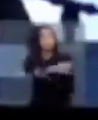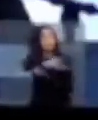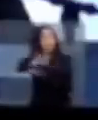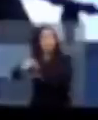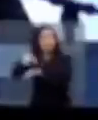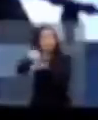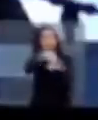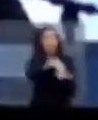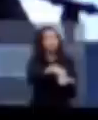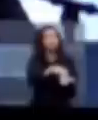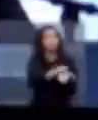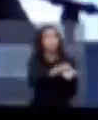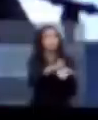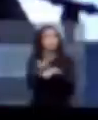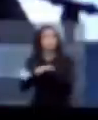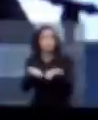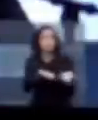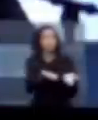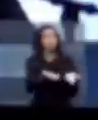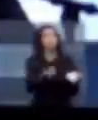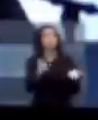deve ter muito mais